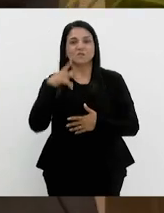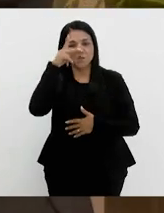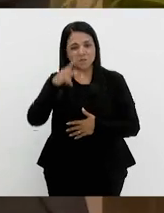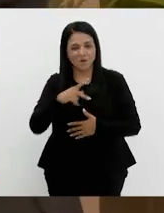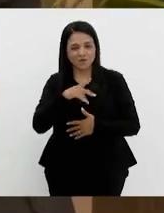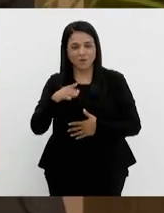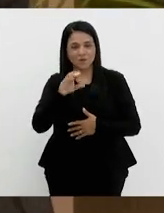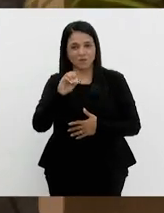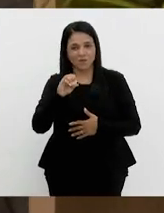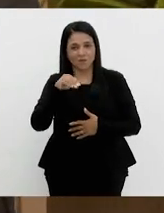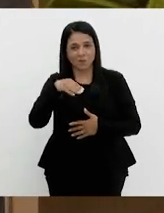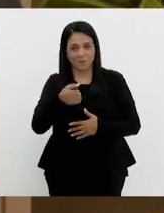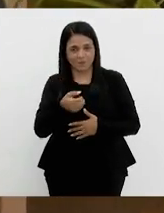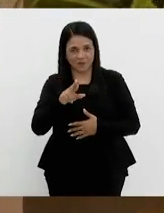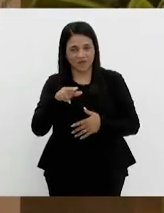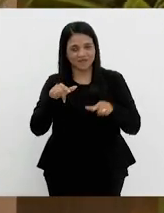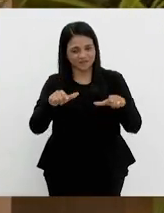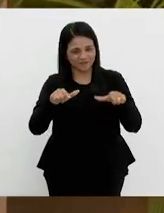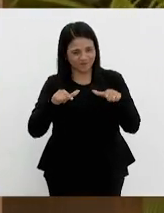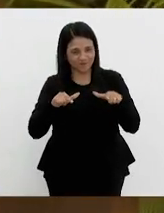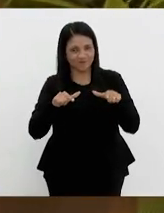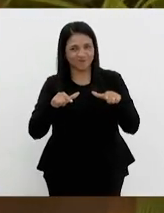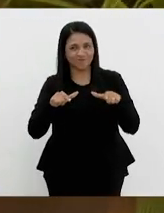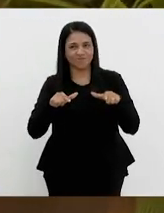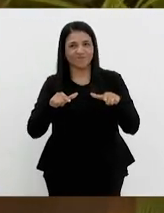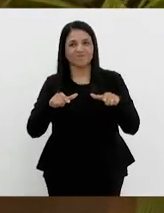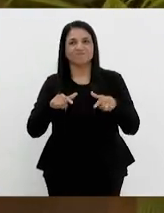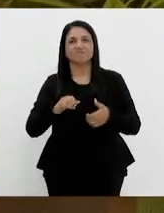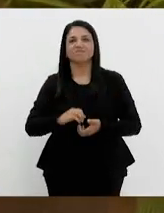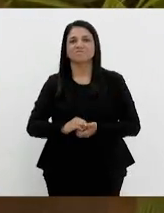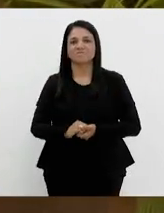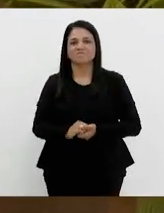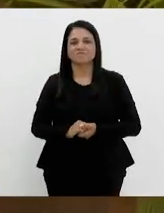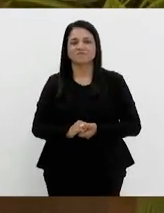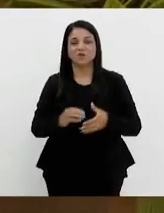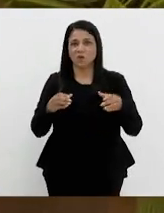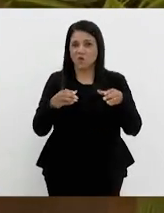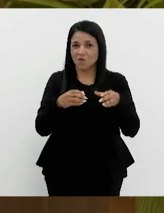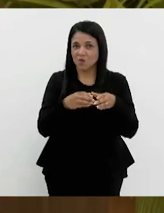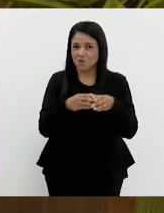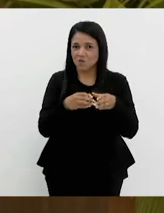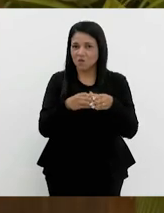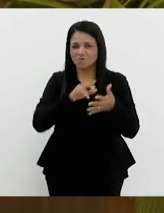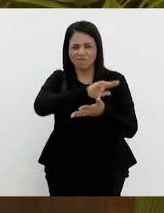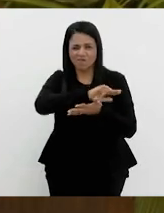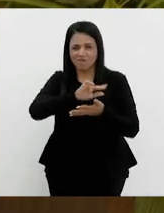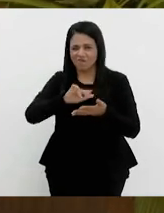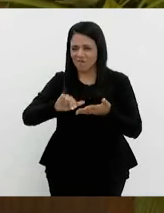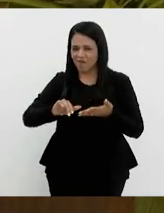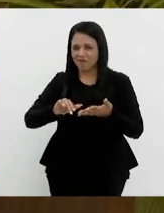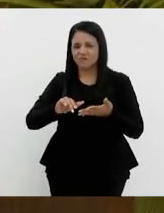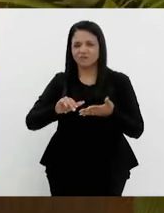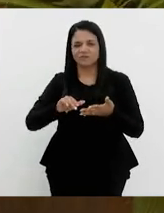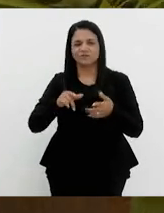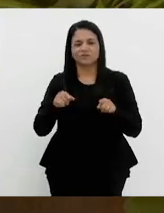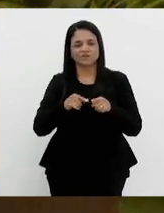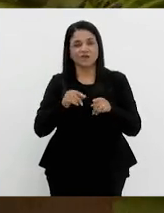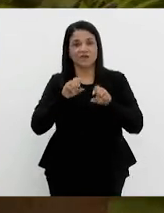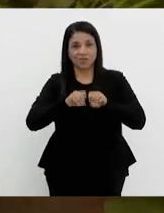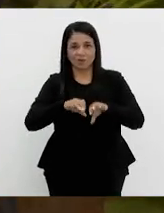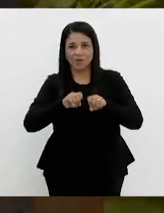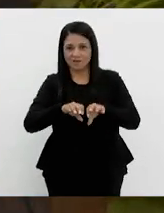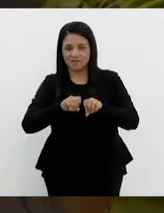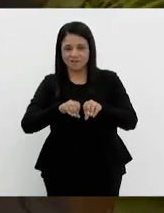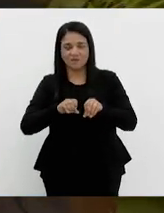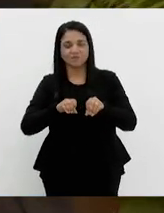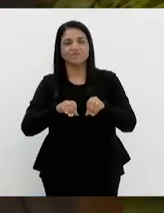certificado na categoria civil 20 uma categoria que abrange muitas coisas inclusive a parte de educação nosso